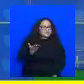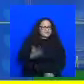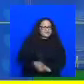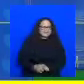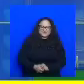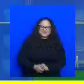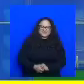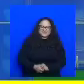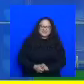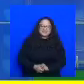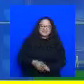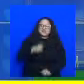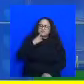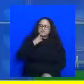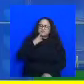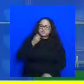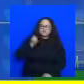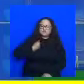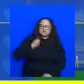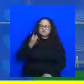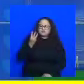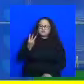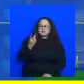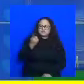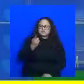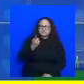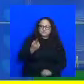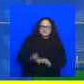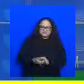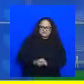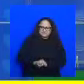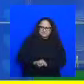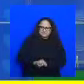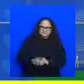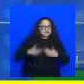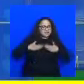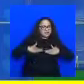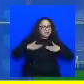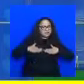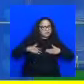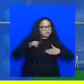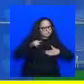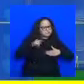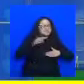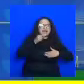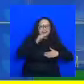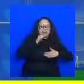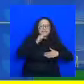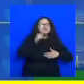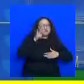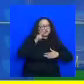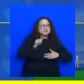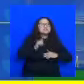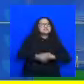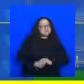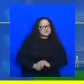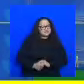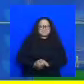vermelha, número 31. Vermelha 31. Calma, você ainda tem chances, esse prêmio pode sair para